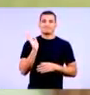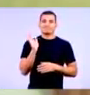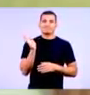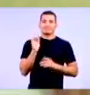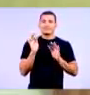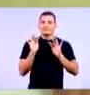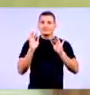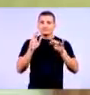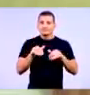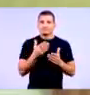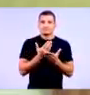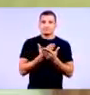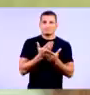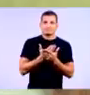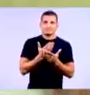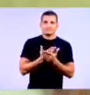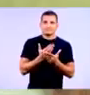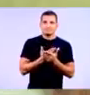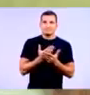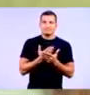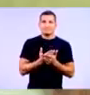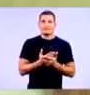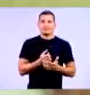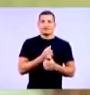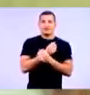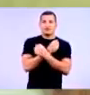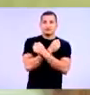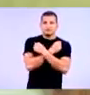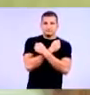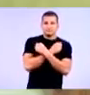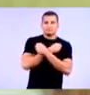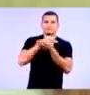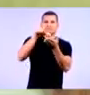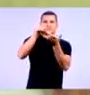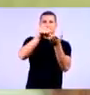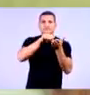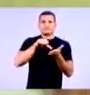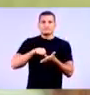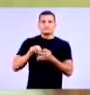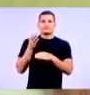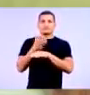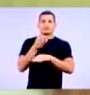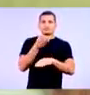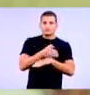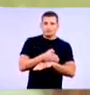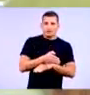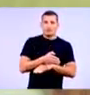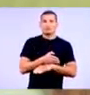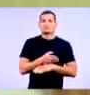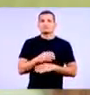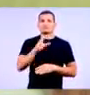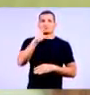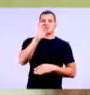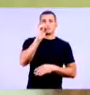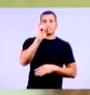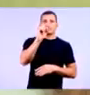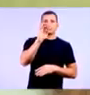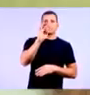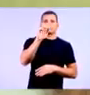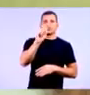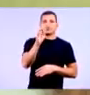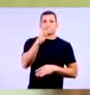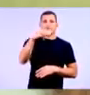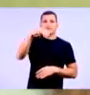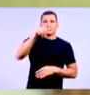chegando no finalmente da aula. Mandar um abraço, né, para os polos que participaram ativamente, Costa Marques, Machadinho